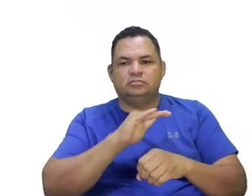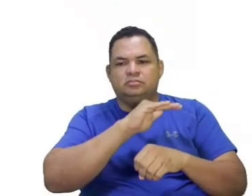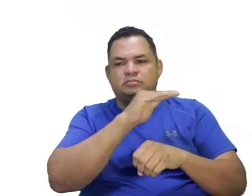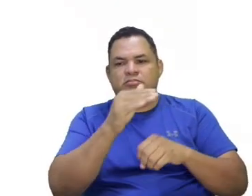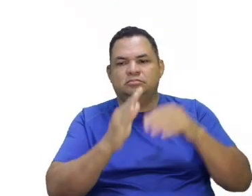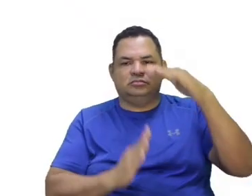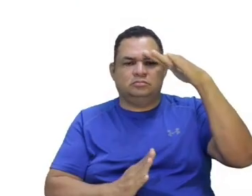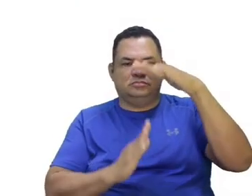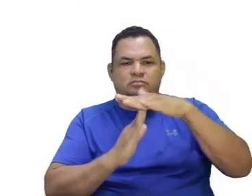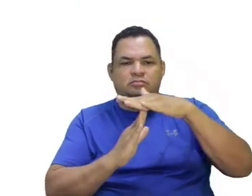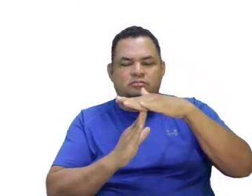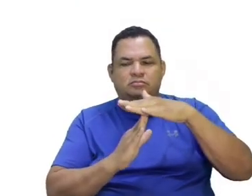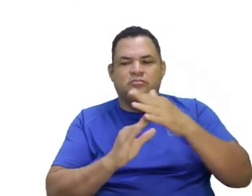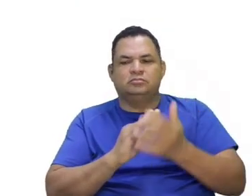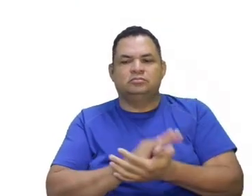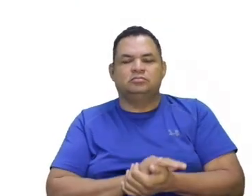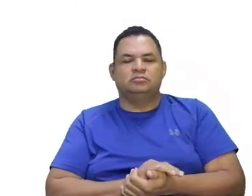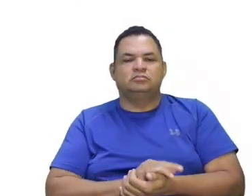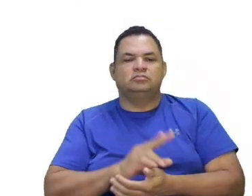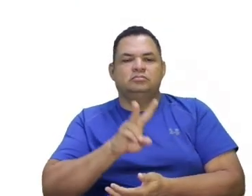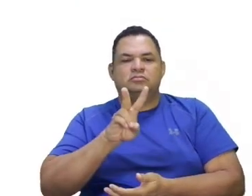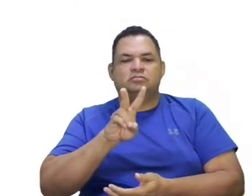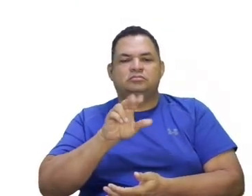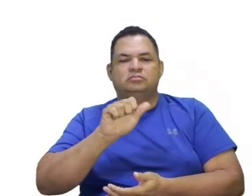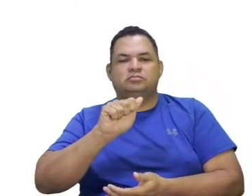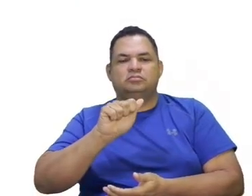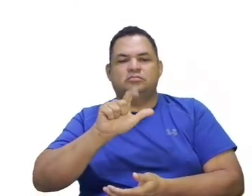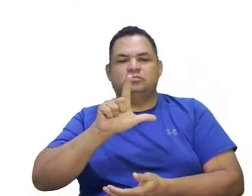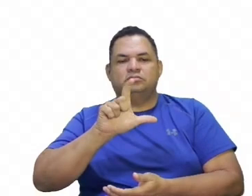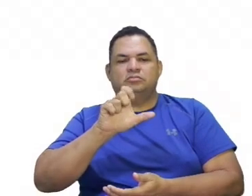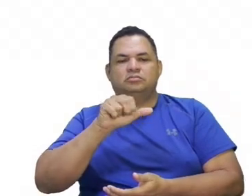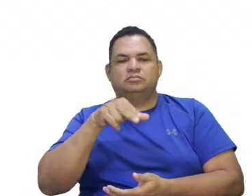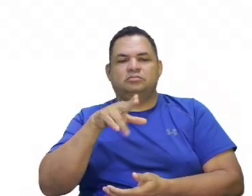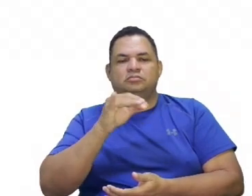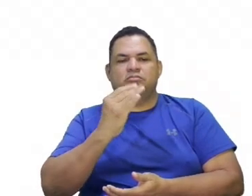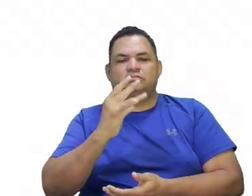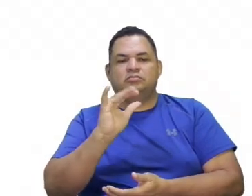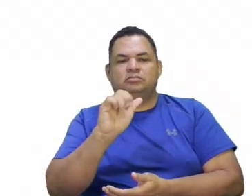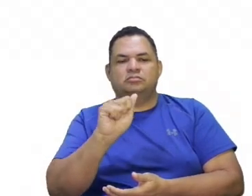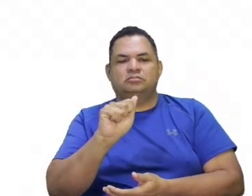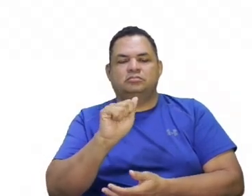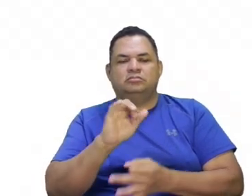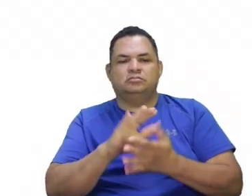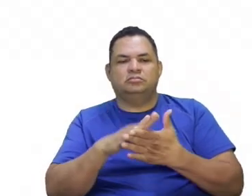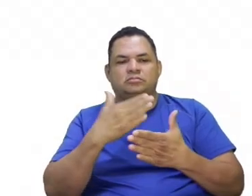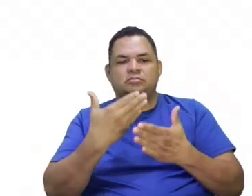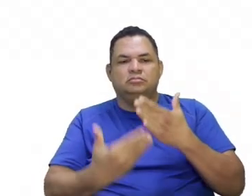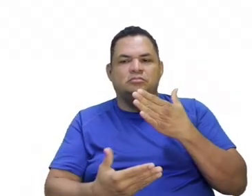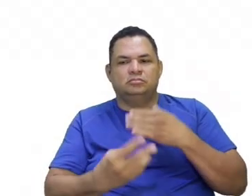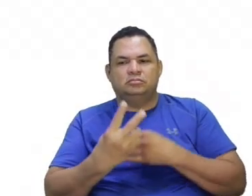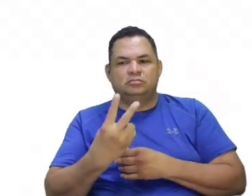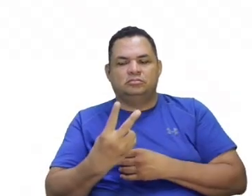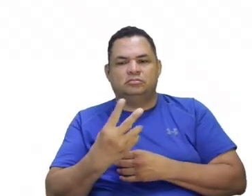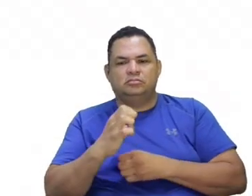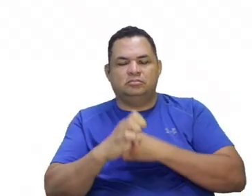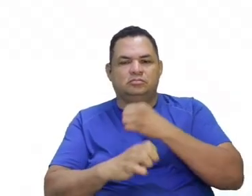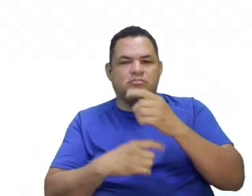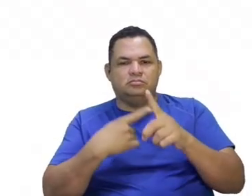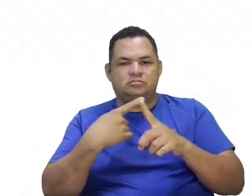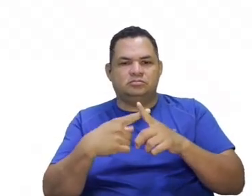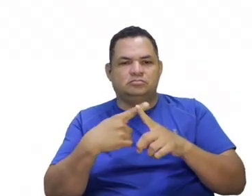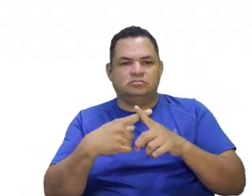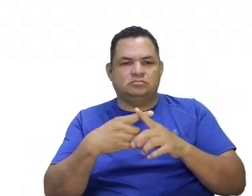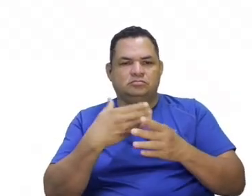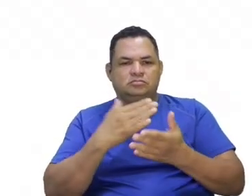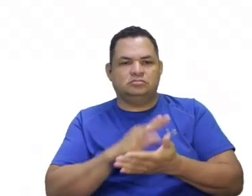de valência dele. E ele vai perder aí 2 elétrons. Só que não é o suficiente, porque eu tenho